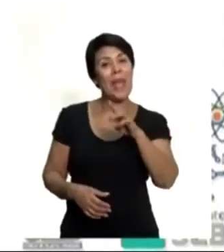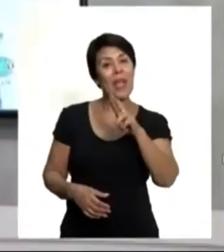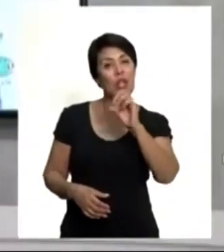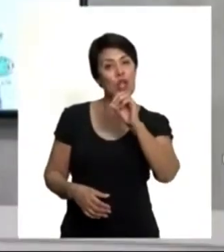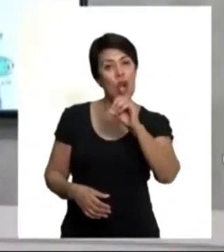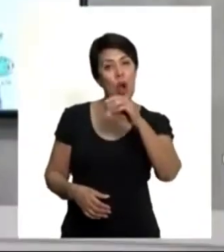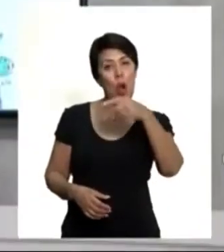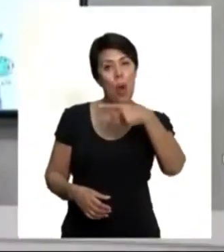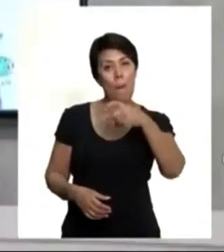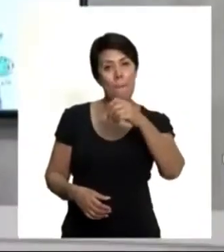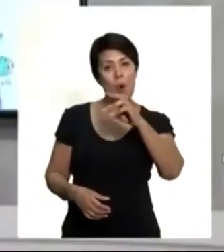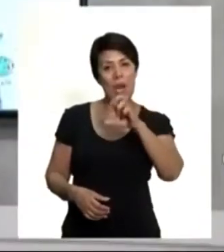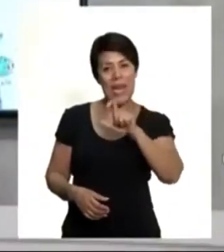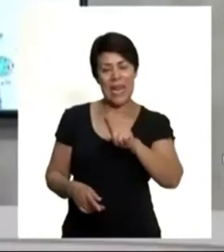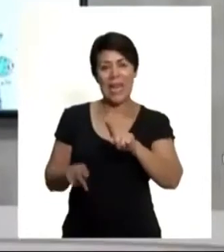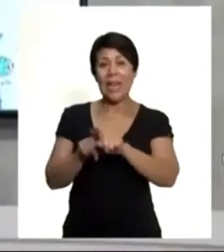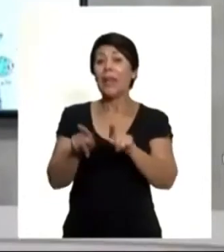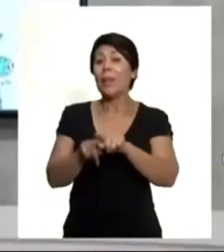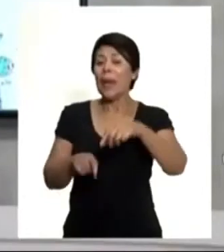megalópole. A pergunta é,